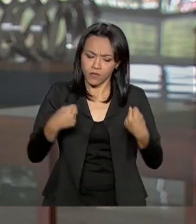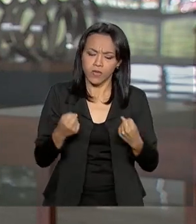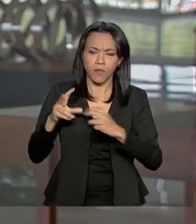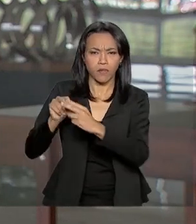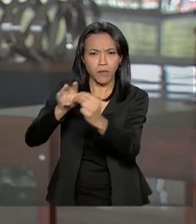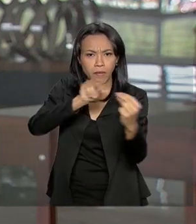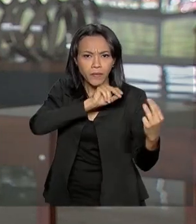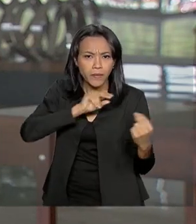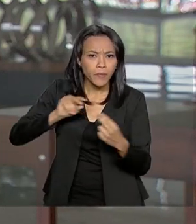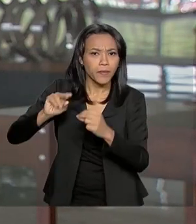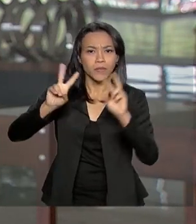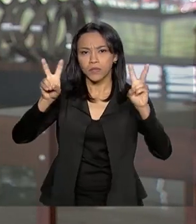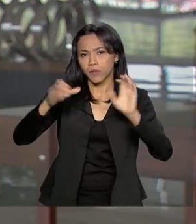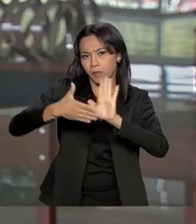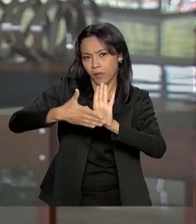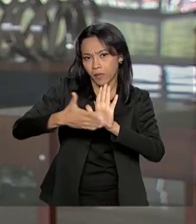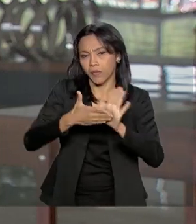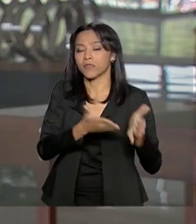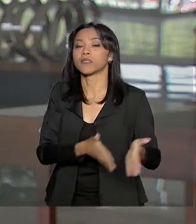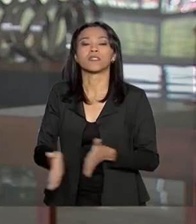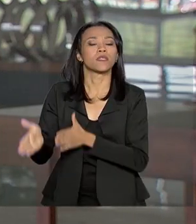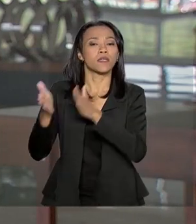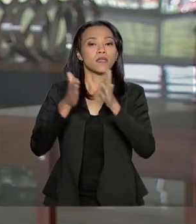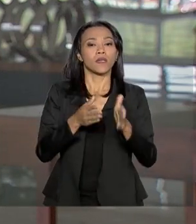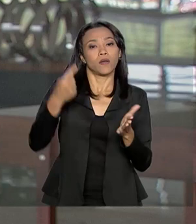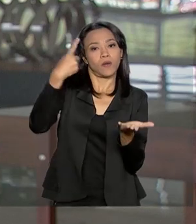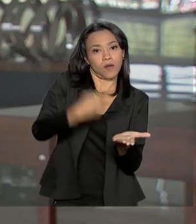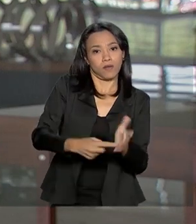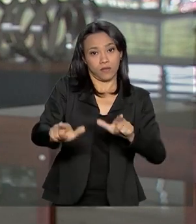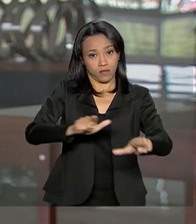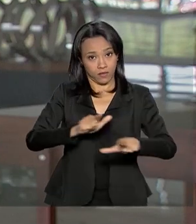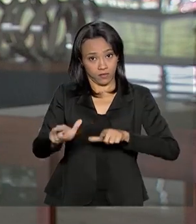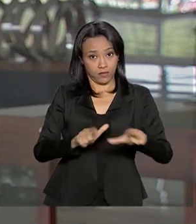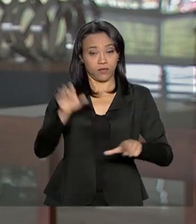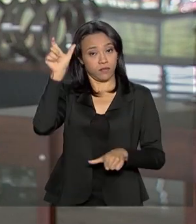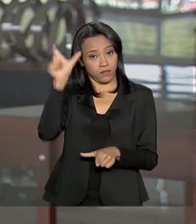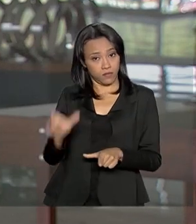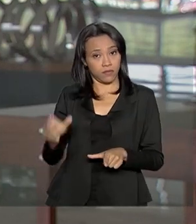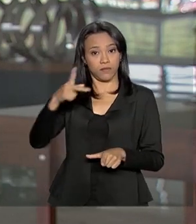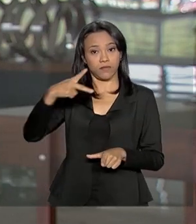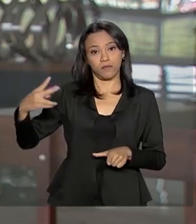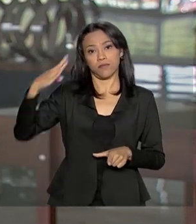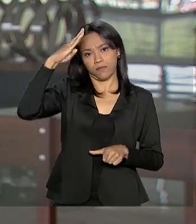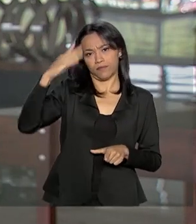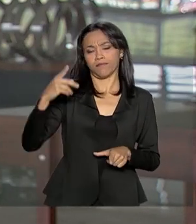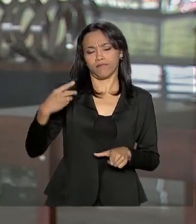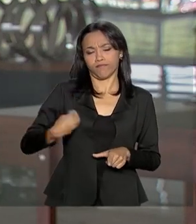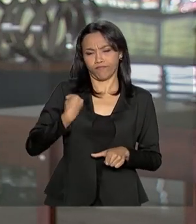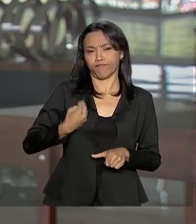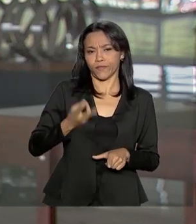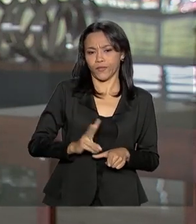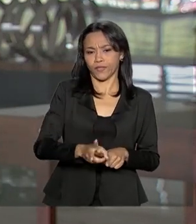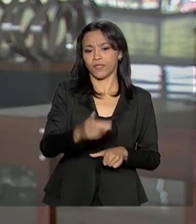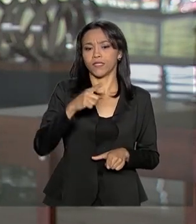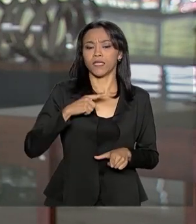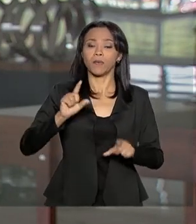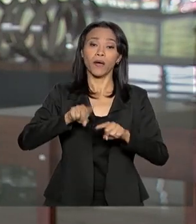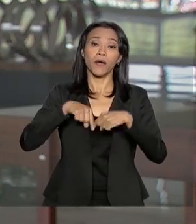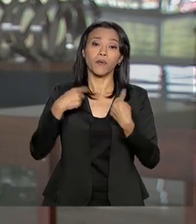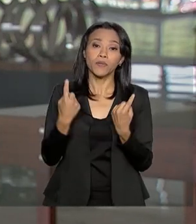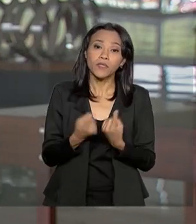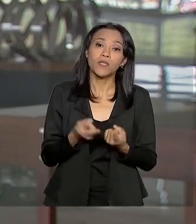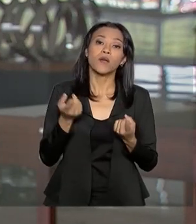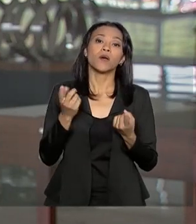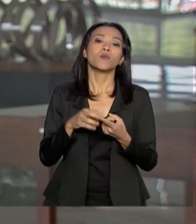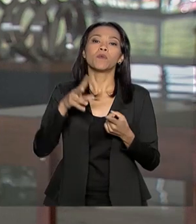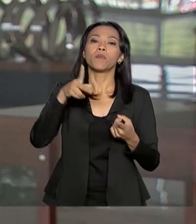da agenda do presidente jair bolsonaro segue esta tarde ele tem reunião com o presidente do psl luciano bivar e